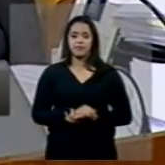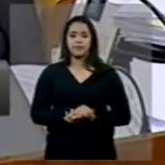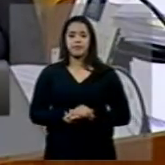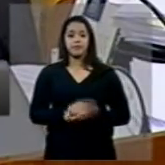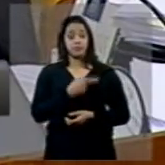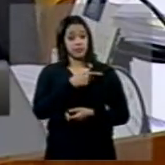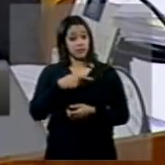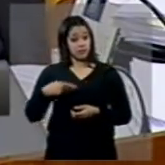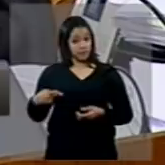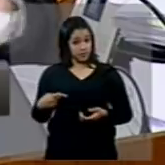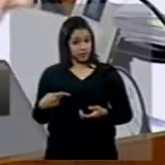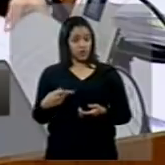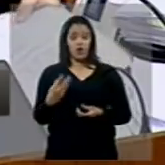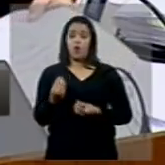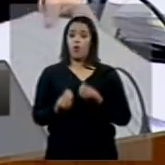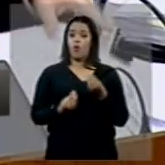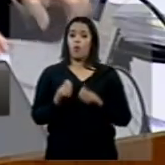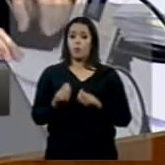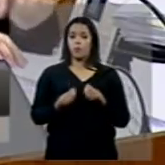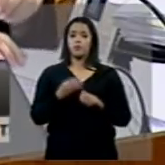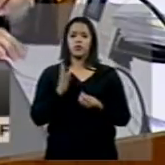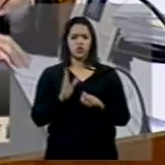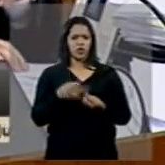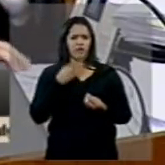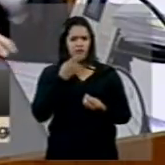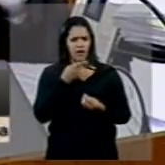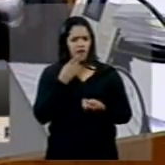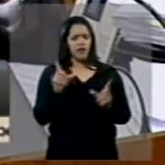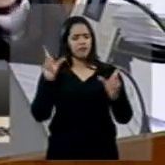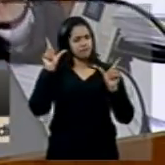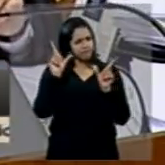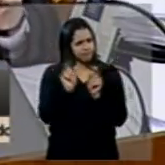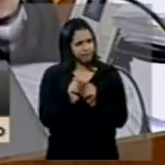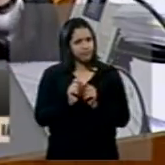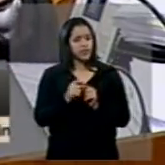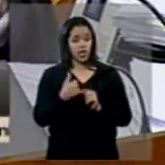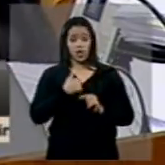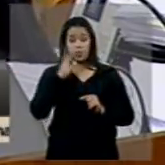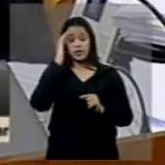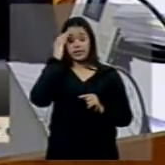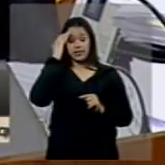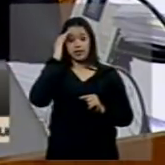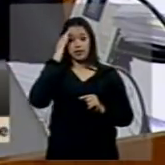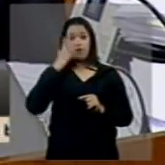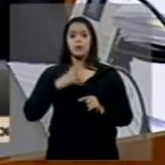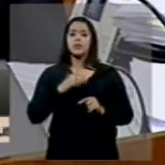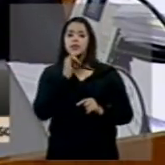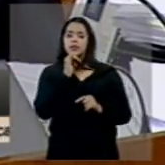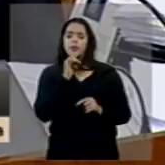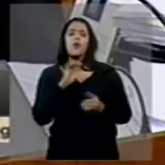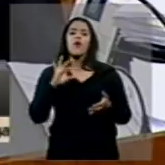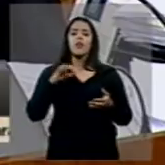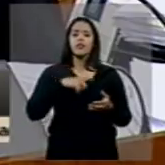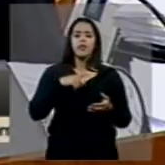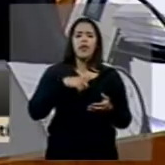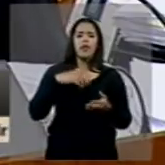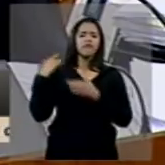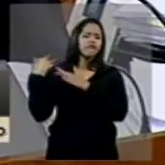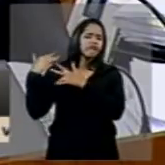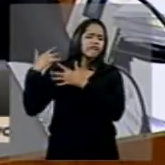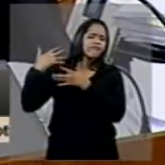senhor presidente, como disse de forma resumida, entendo que os sucessivos recadastramentos que vêm sendo